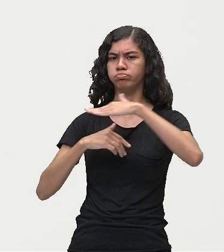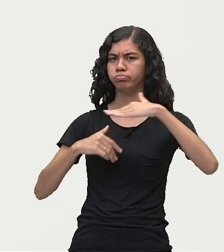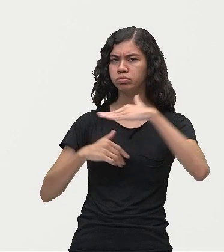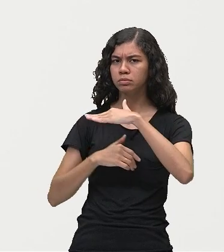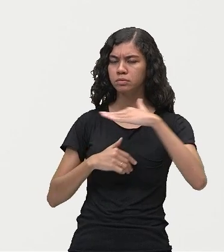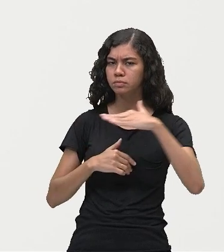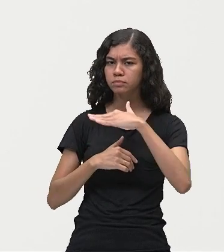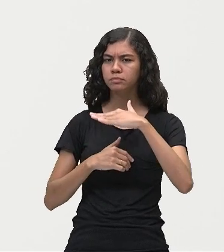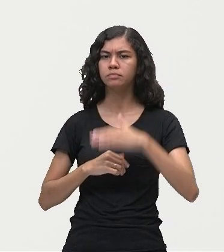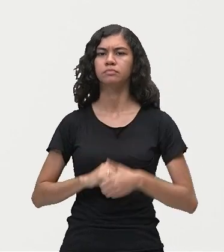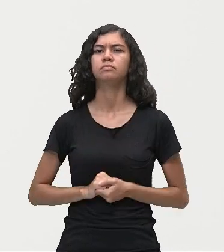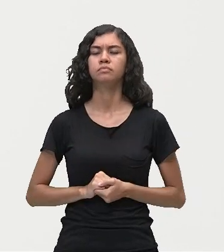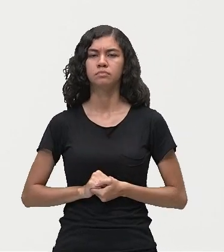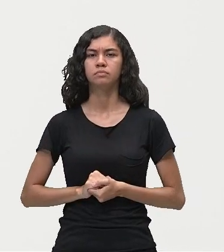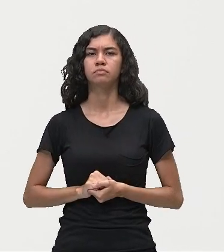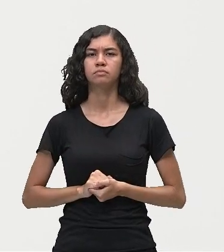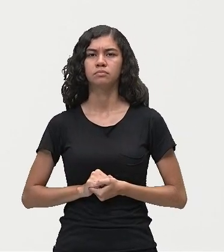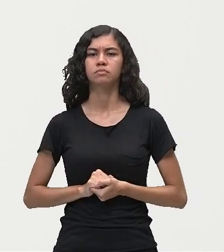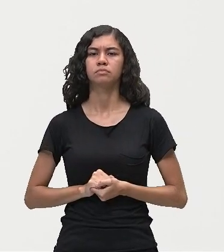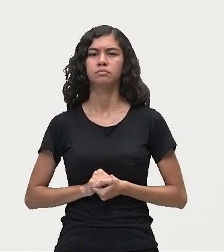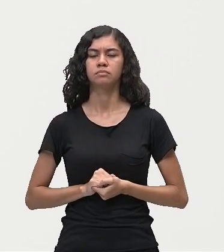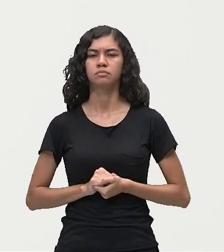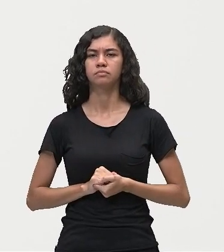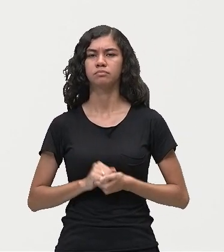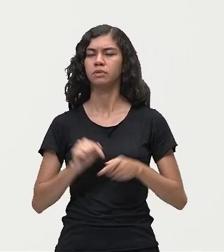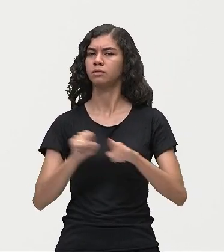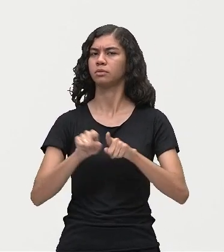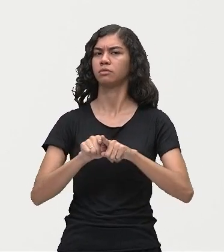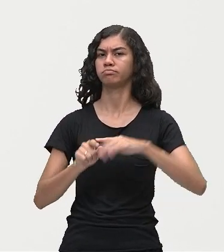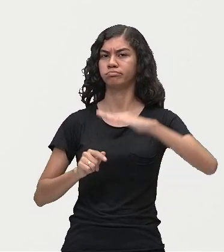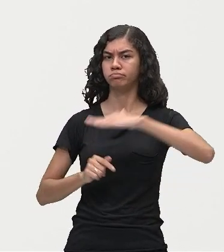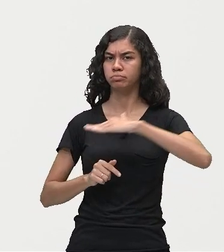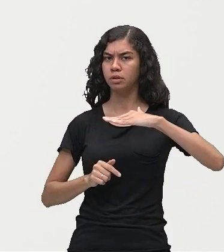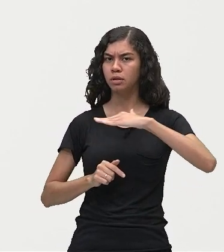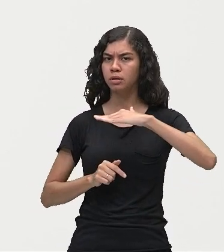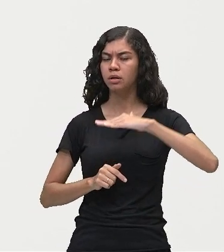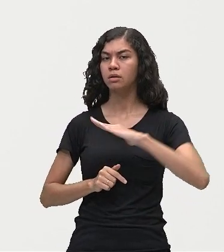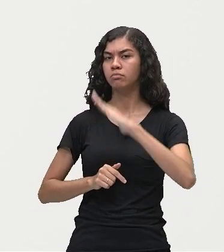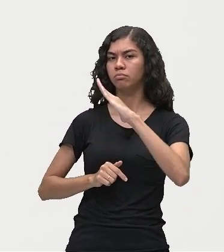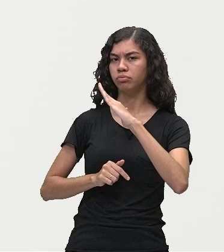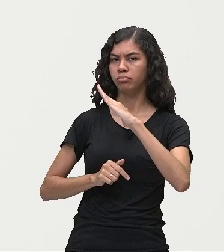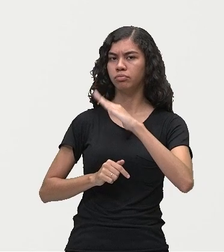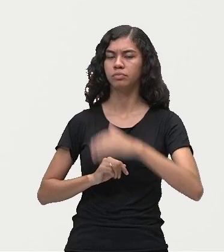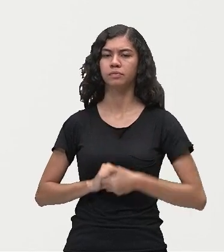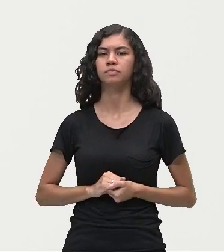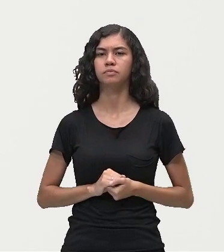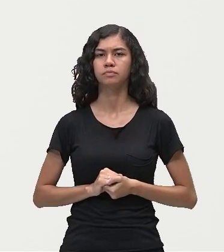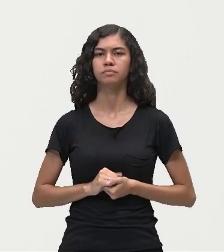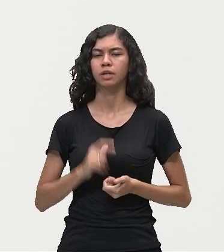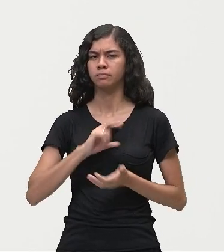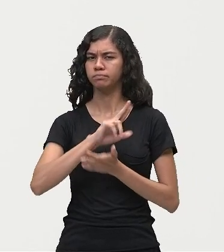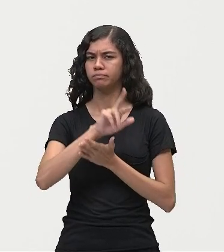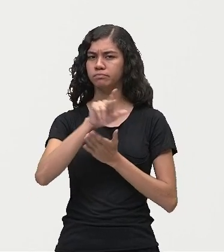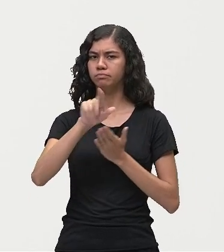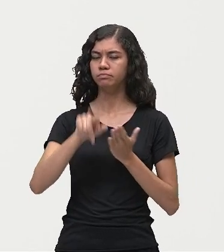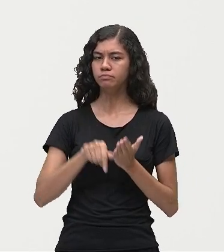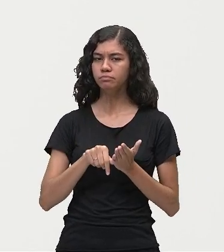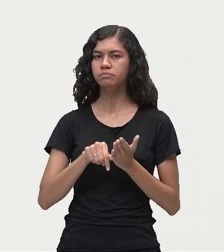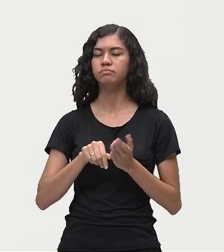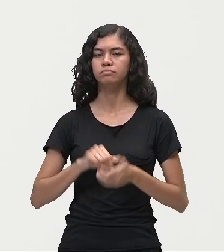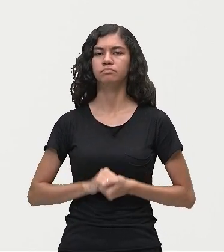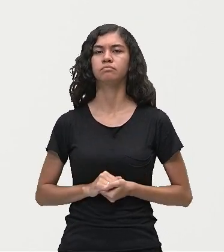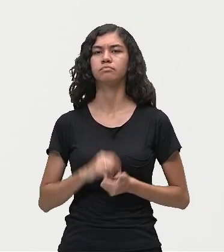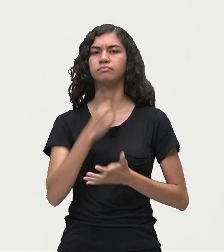uma vírgula aqui. A gente vai ver também o plano inclinado, tá bom? Então, tudo isso